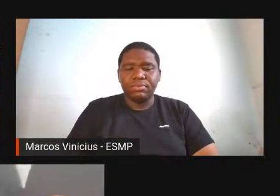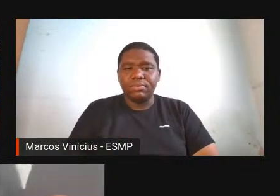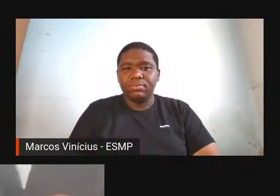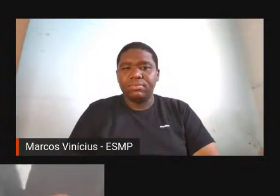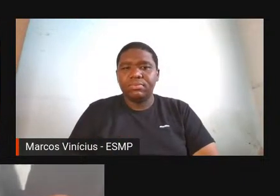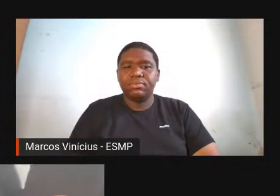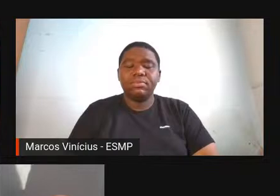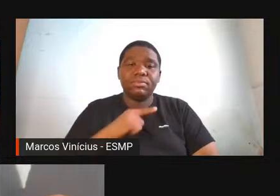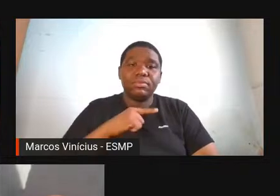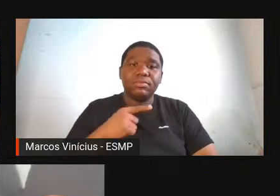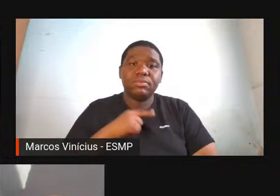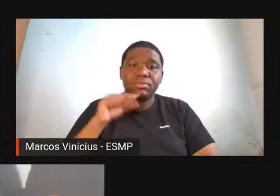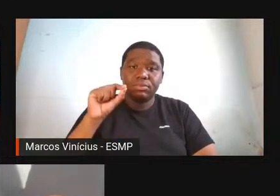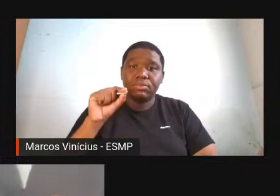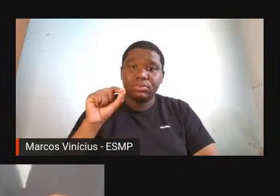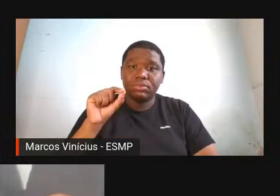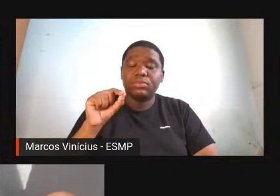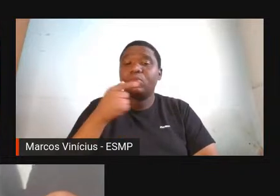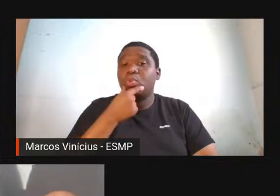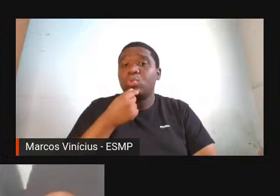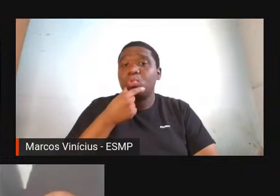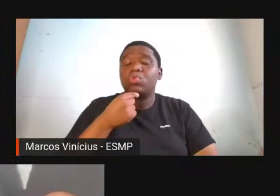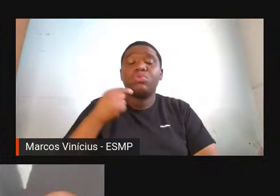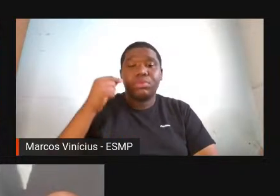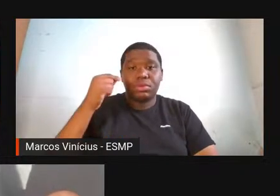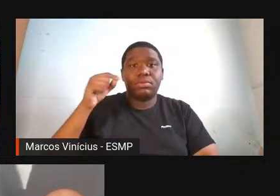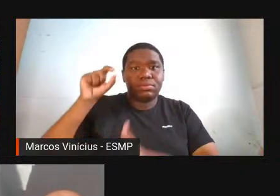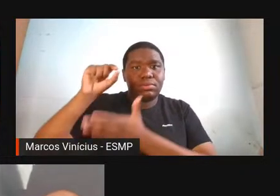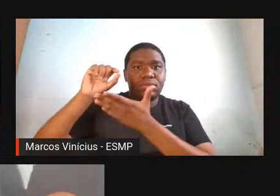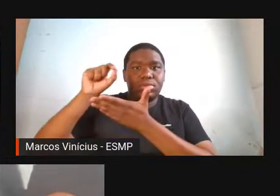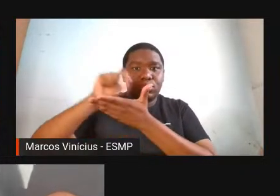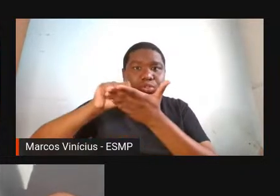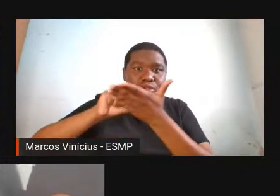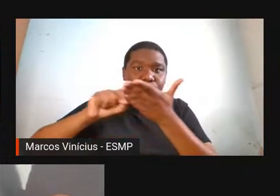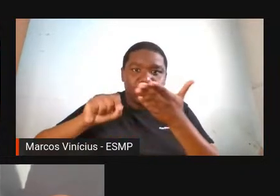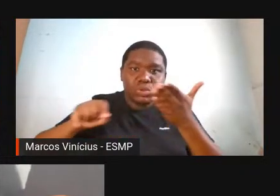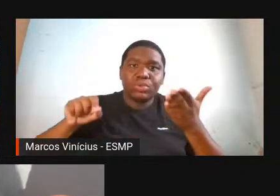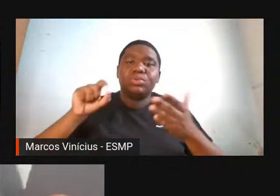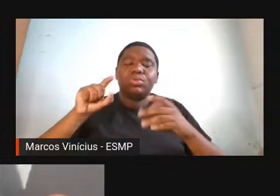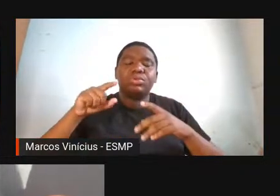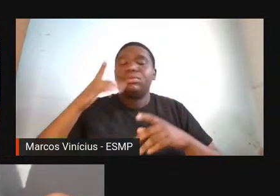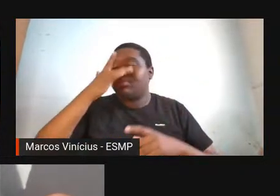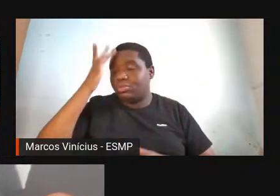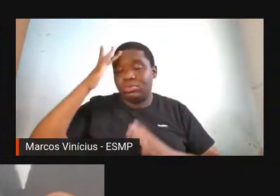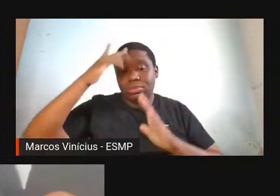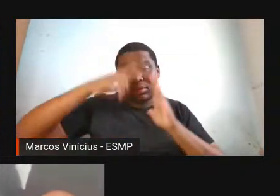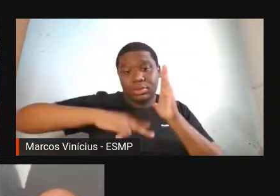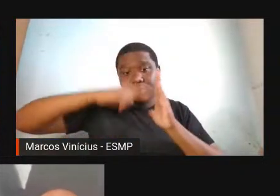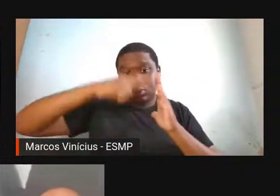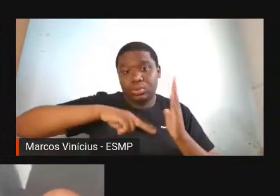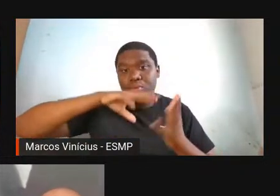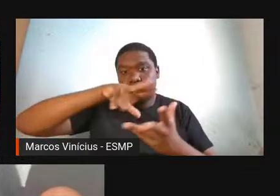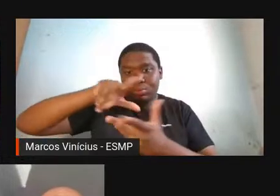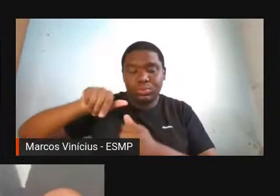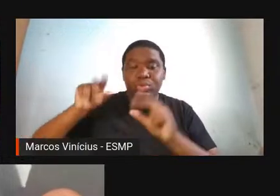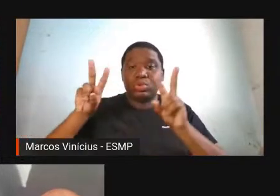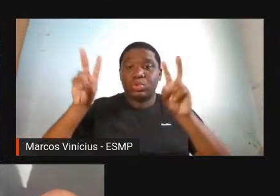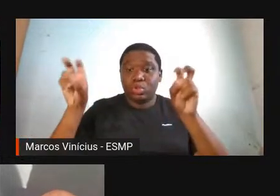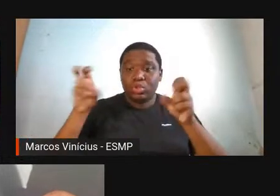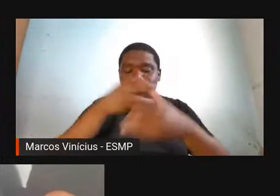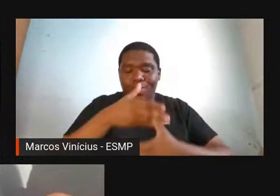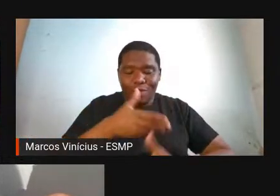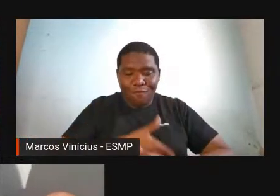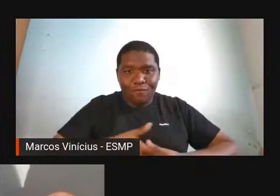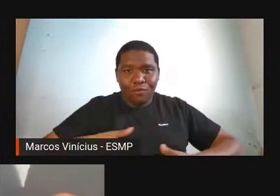maior autoridade, o escritor mais lido em todo o mundo a respeito de um tratado da fome e das suas graves